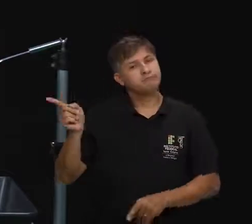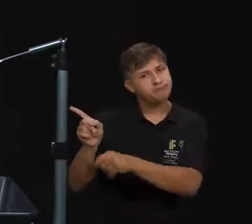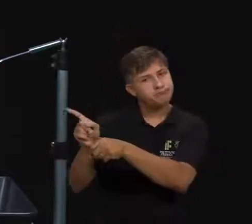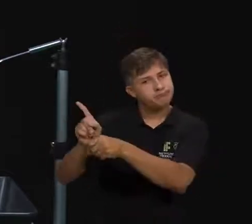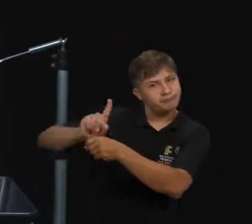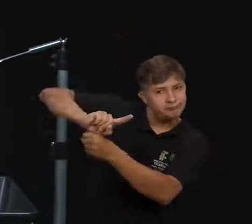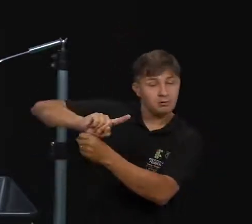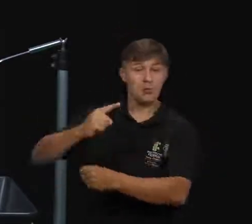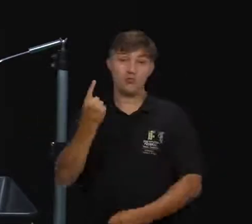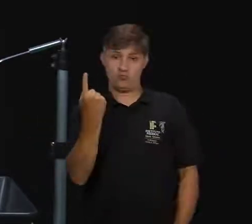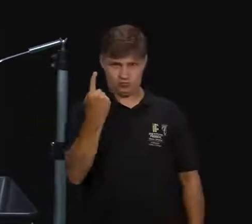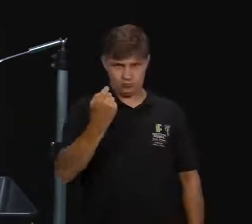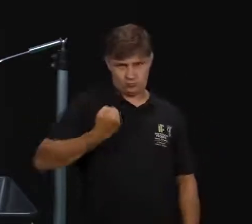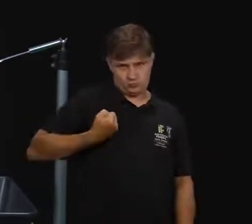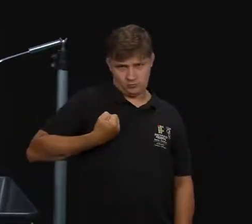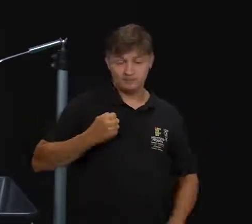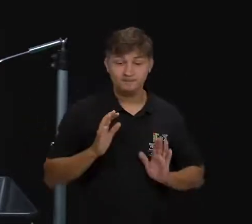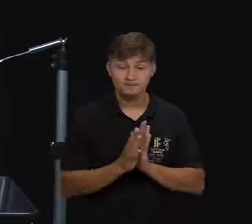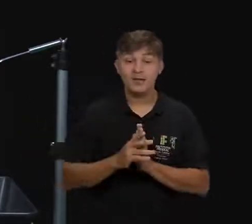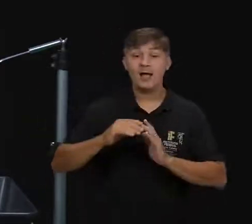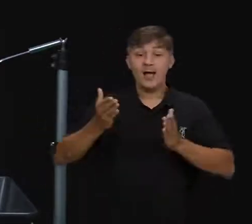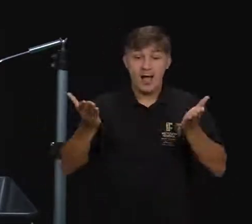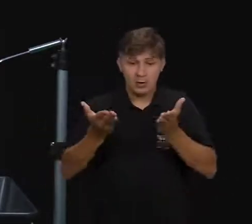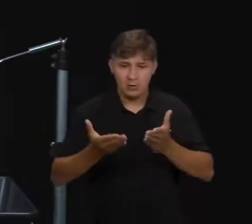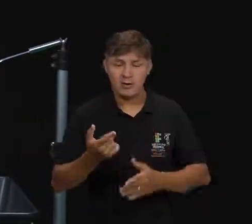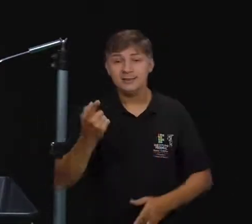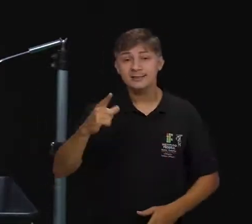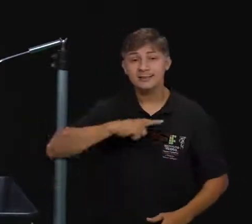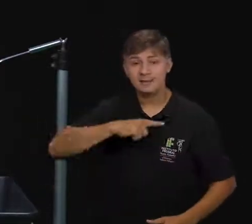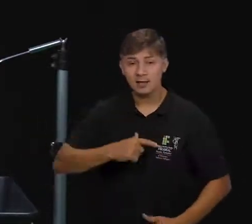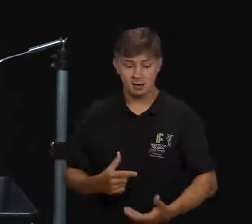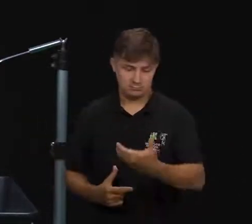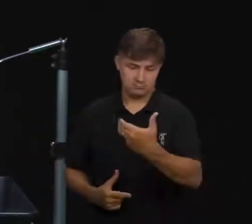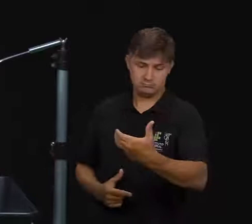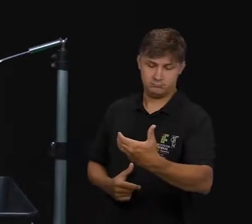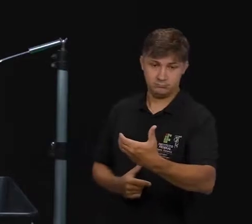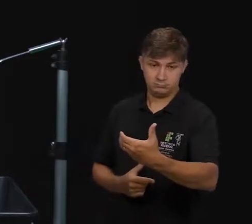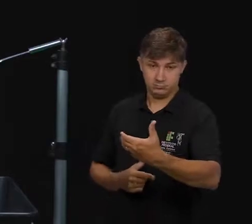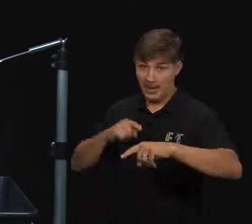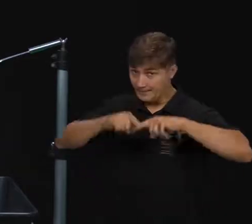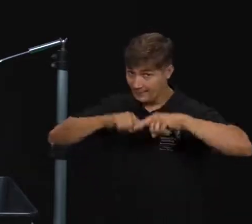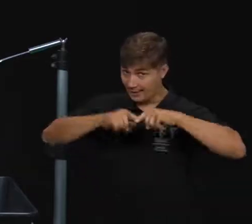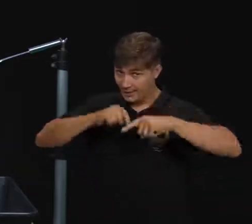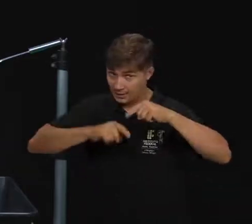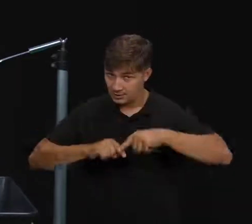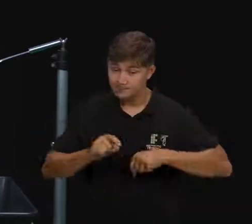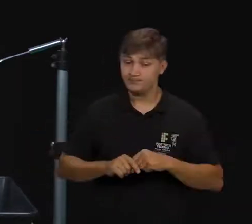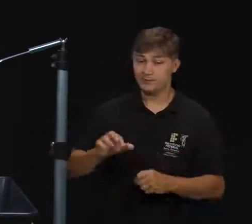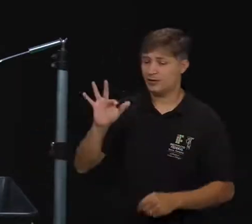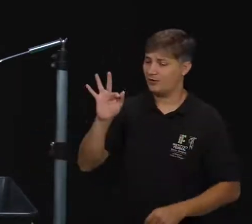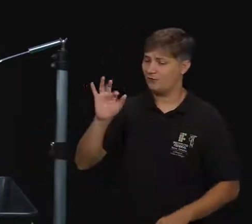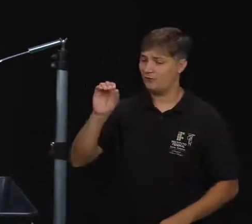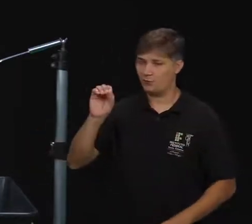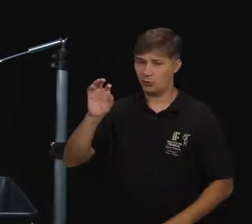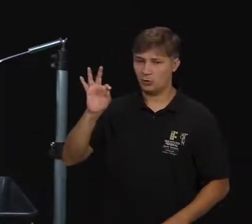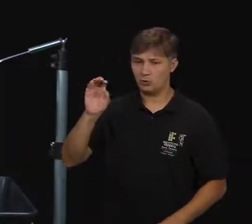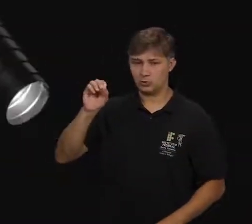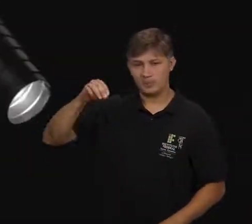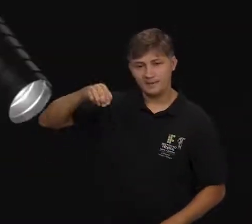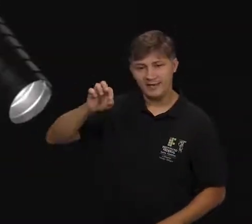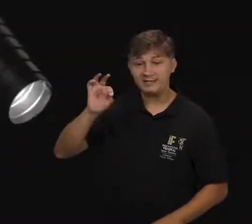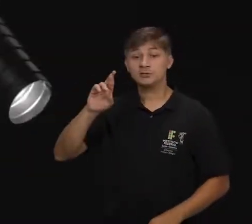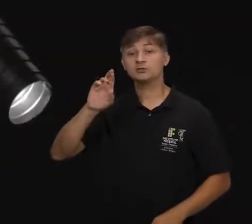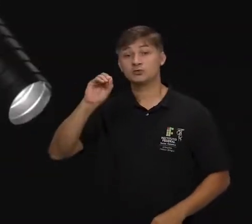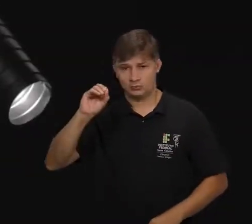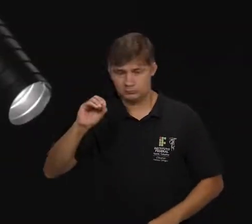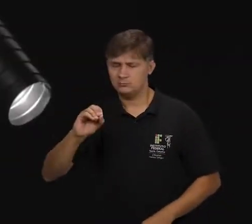no número 1. E agora eu vou fotometrar aqui, né, vou apontar o flash, ó. Eu coloquei o snoot, que é esse acessório mais